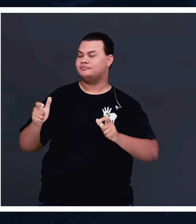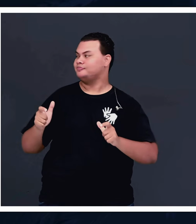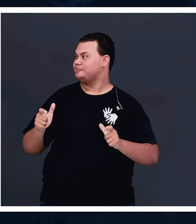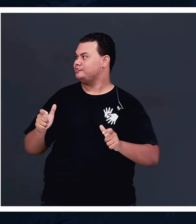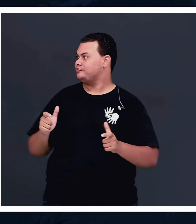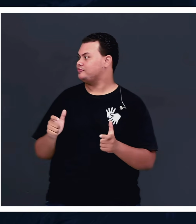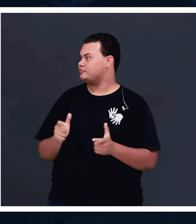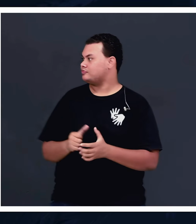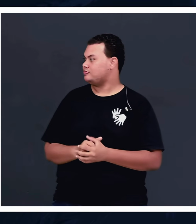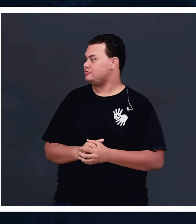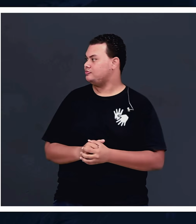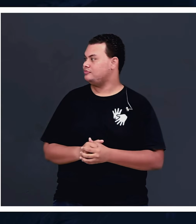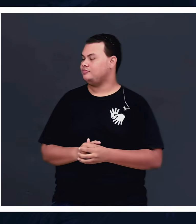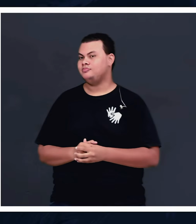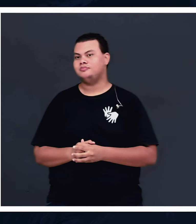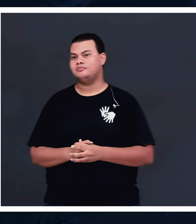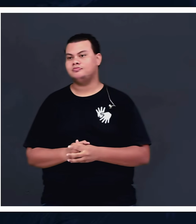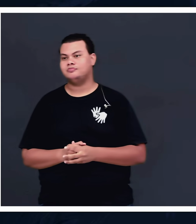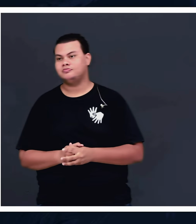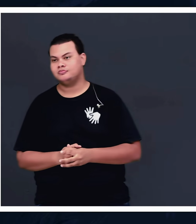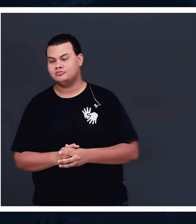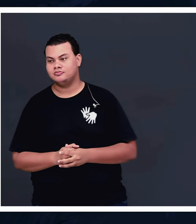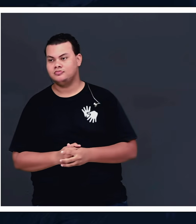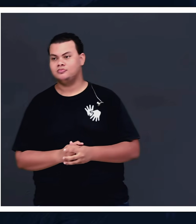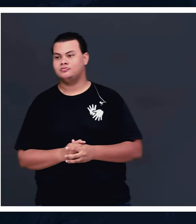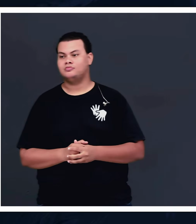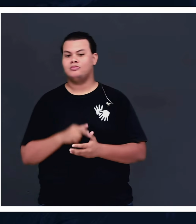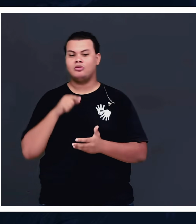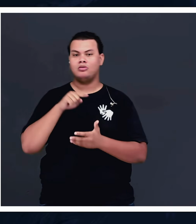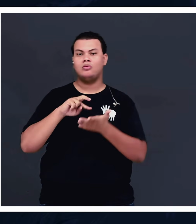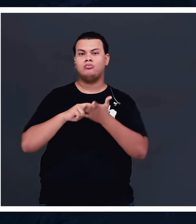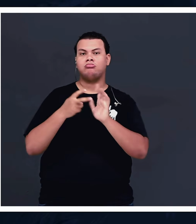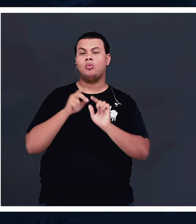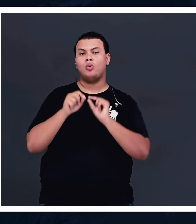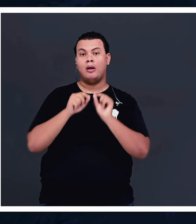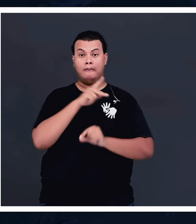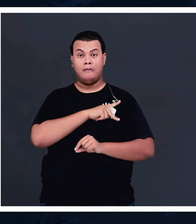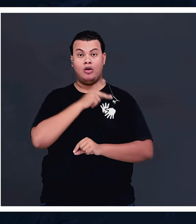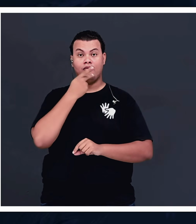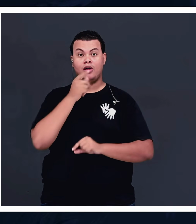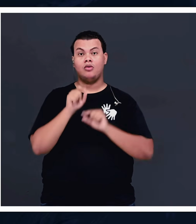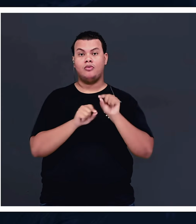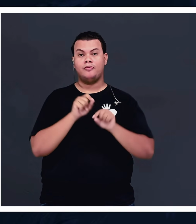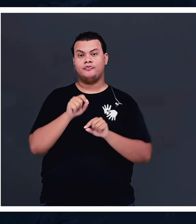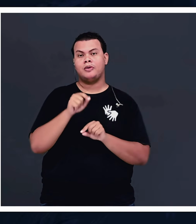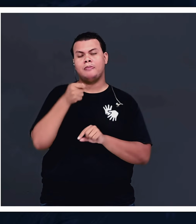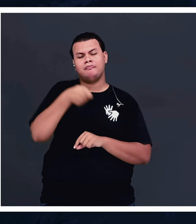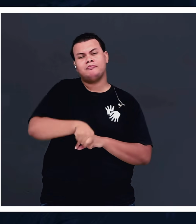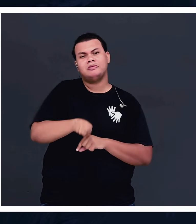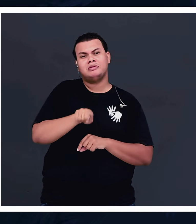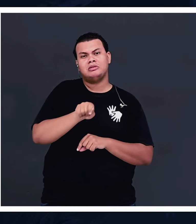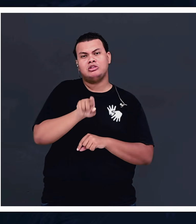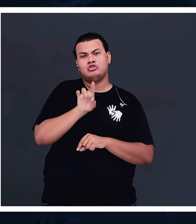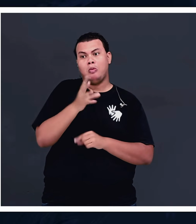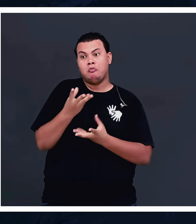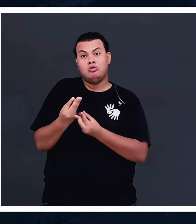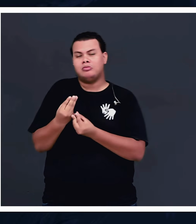inicial. E o que Paulo diz, justamente isso, só precisa de um